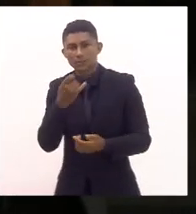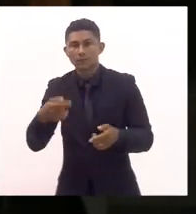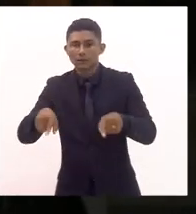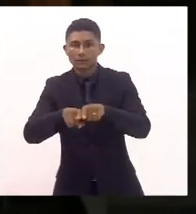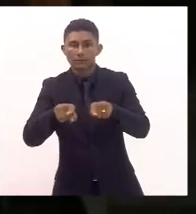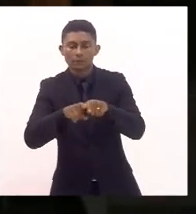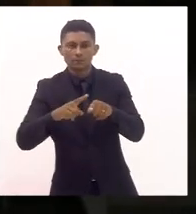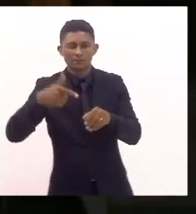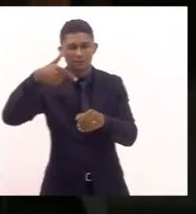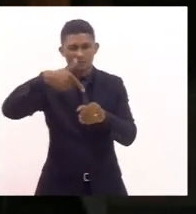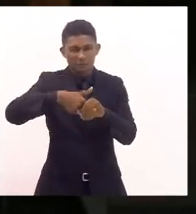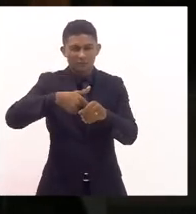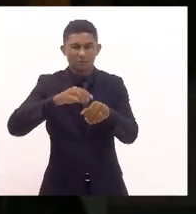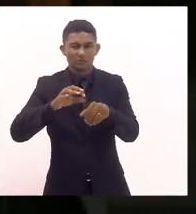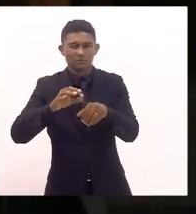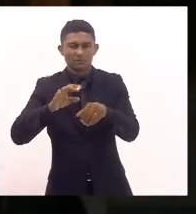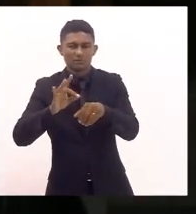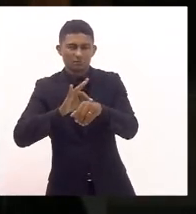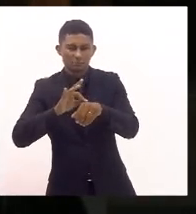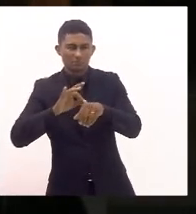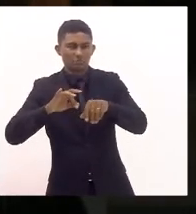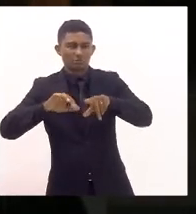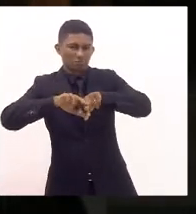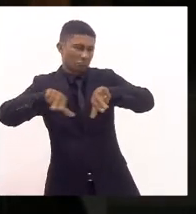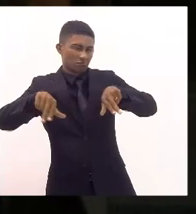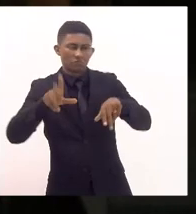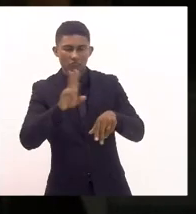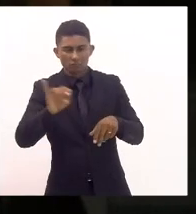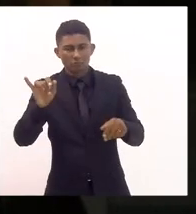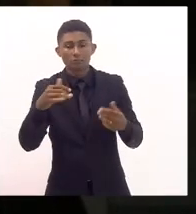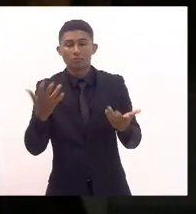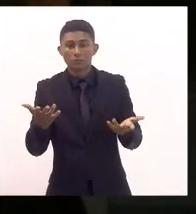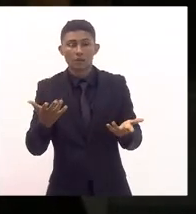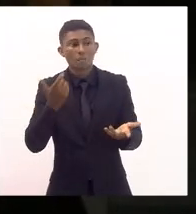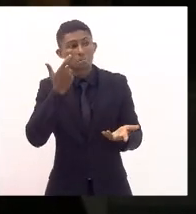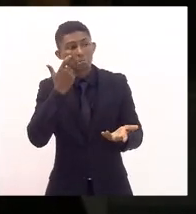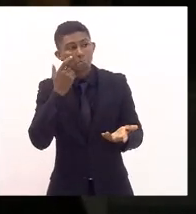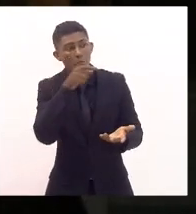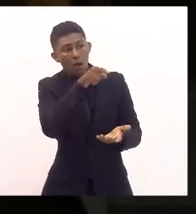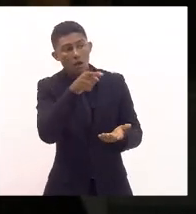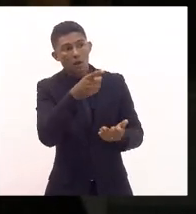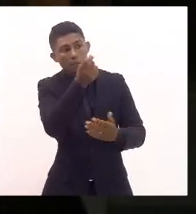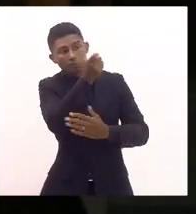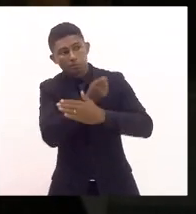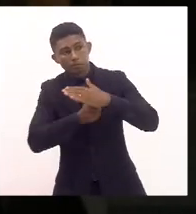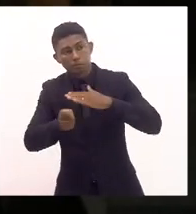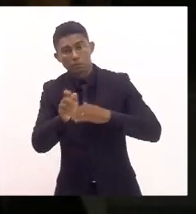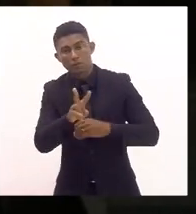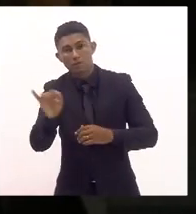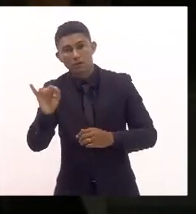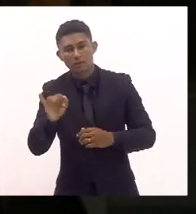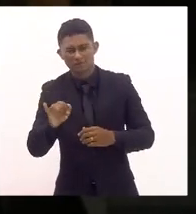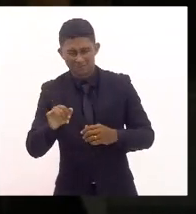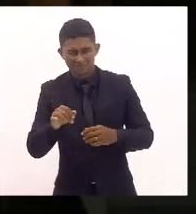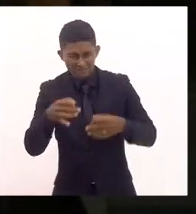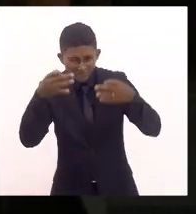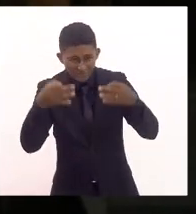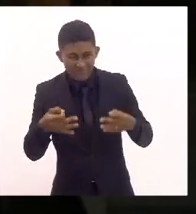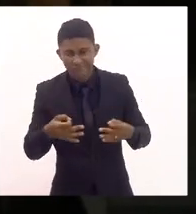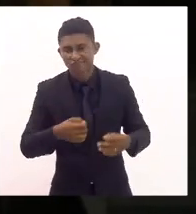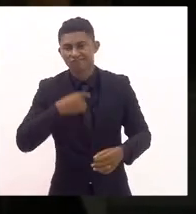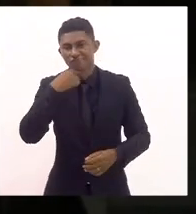de combustíveis e também se aventa a hipótese de uma compensação só que depois não irá